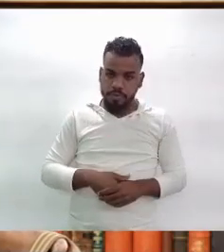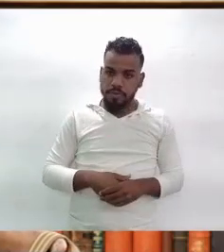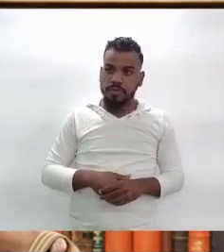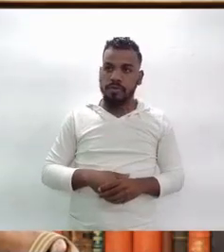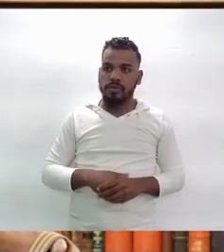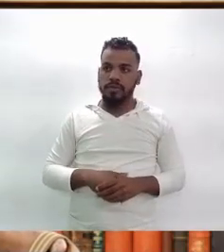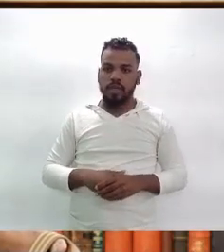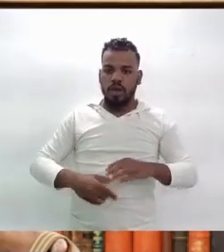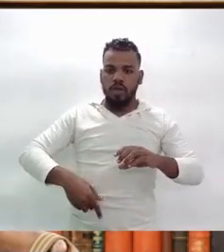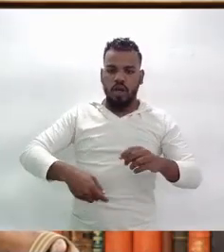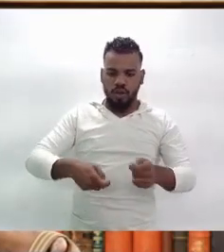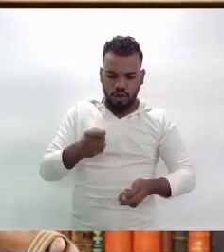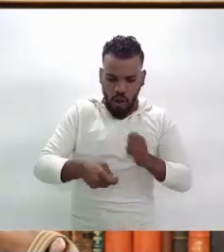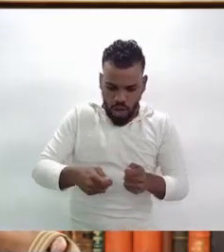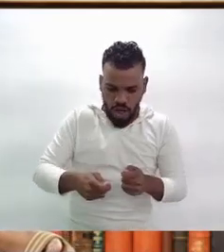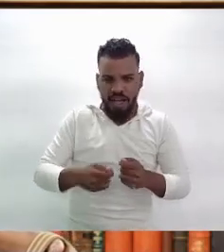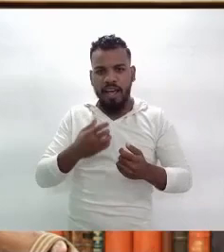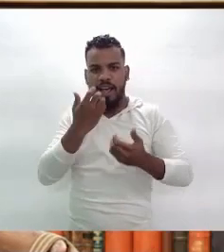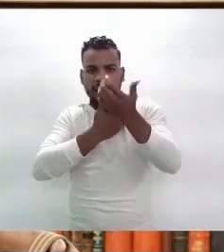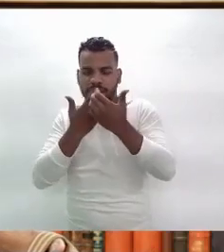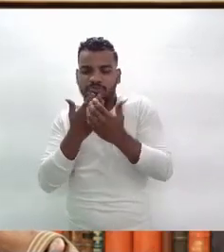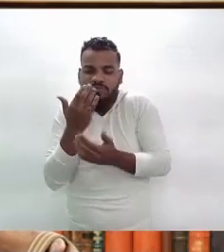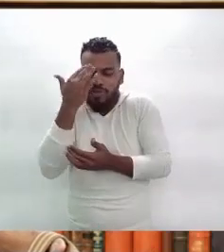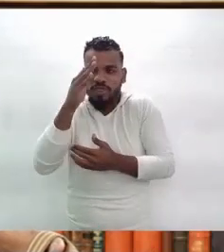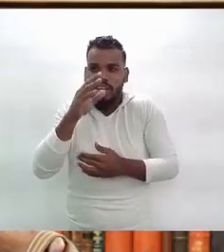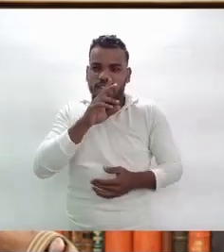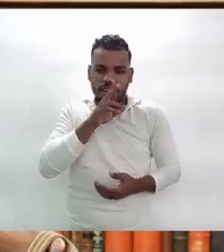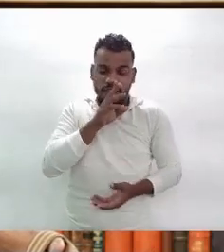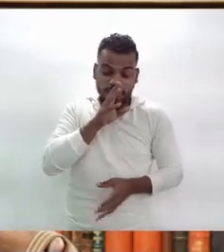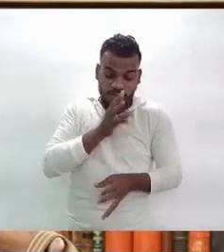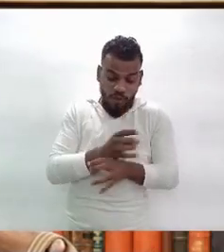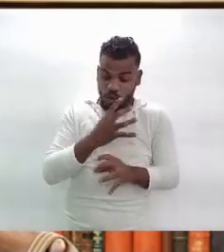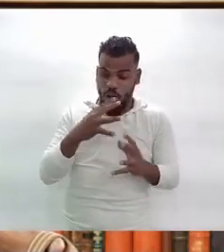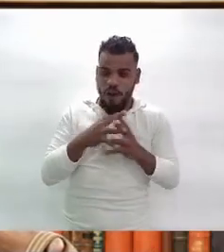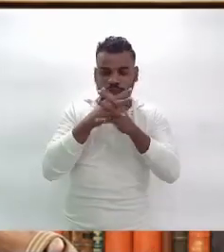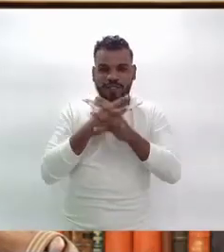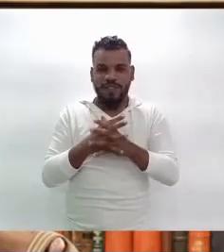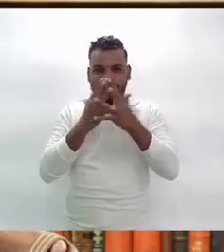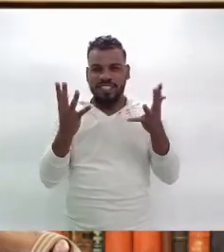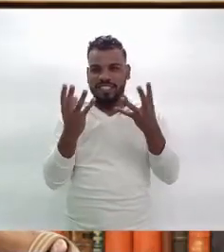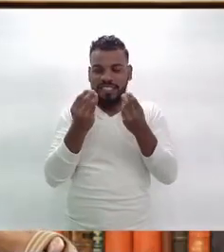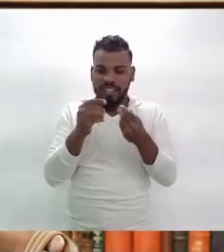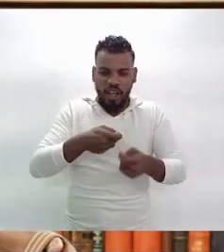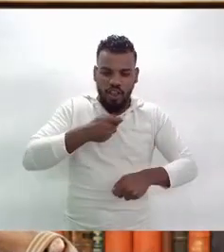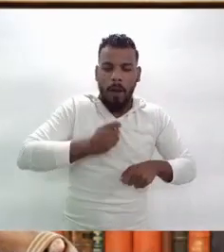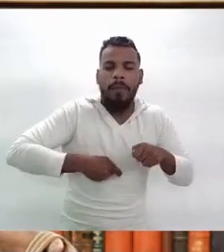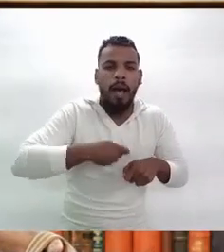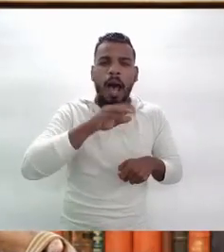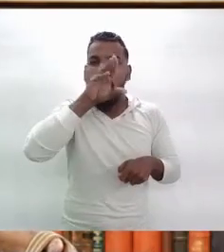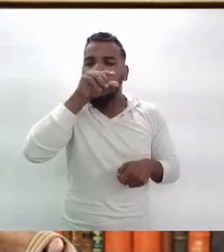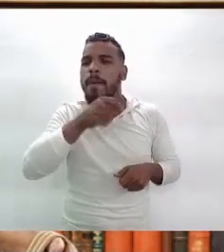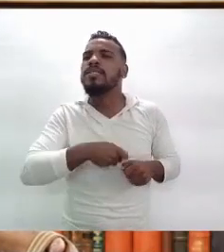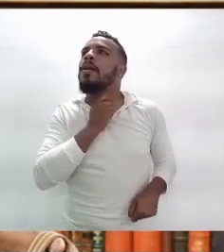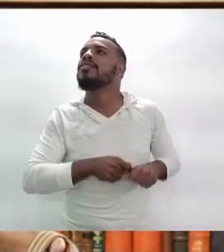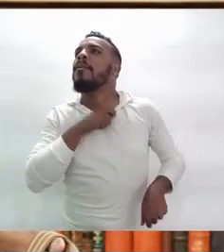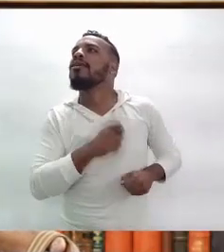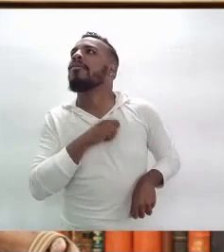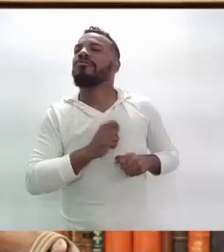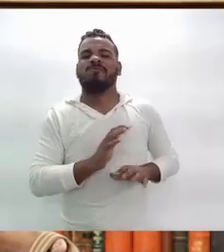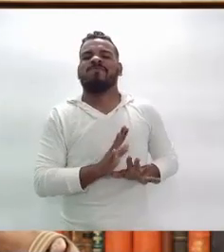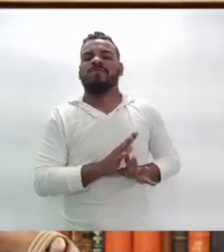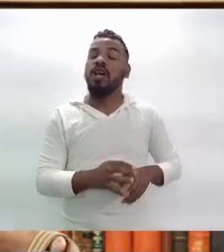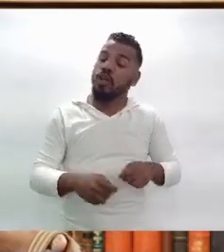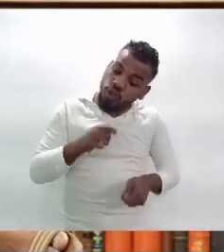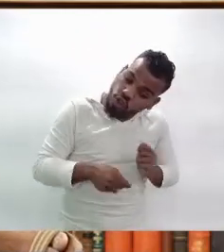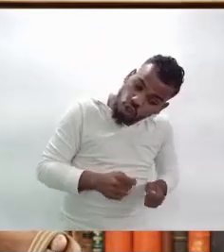tocar e cantar. Eu só tocava, eu só cantava. Então, não existia, eu não conseguia fazer os dois ao mesmo tempo. Então, à medida que a